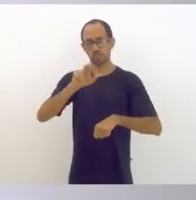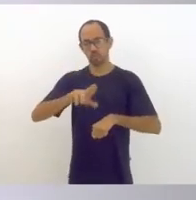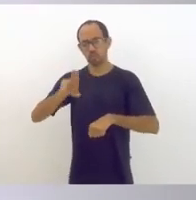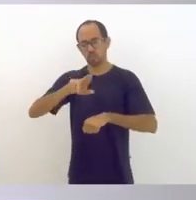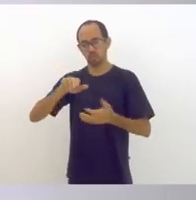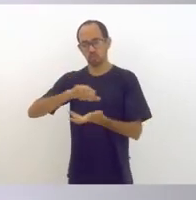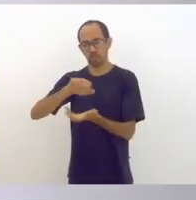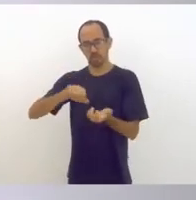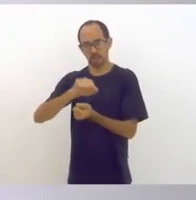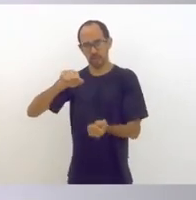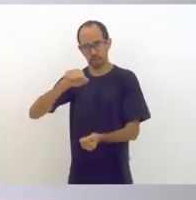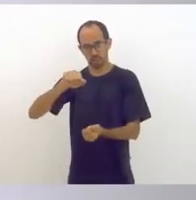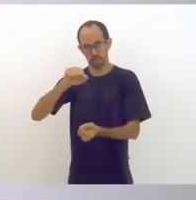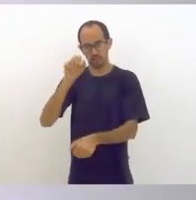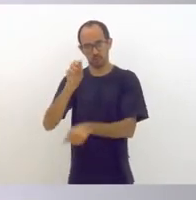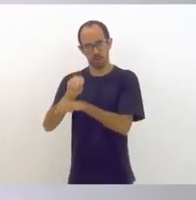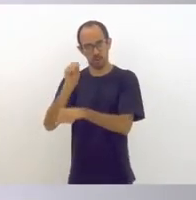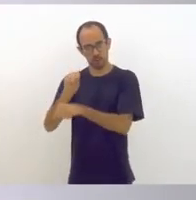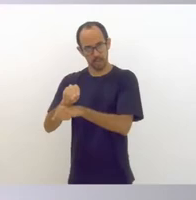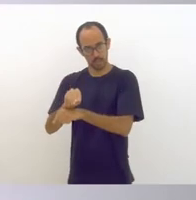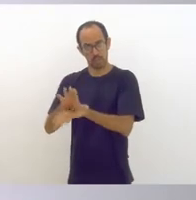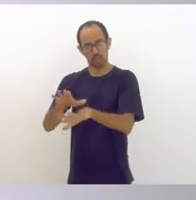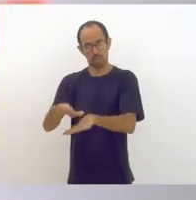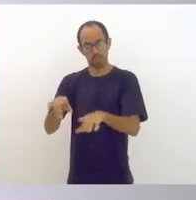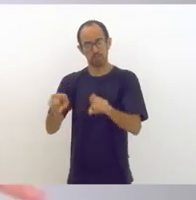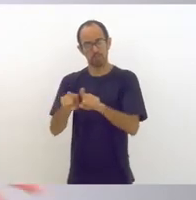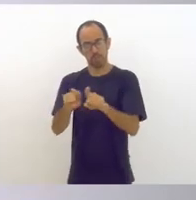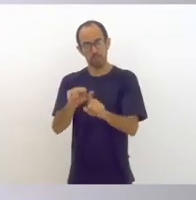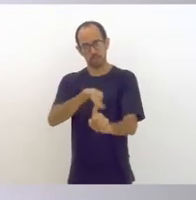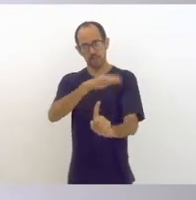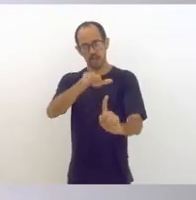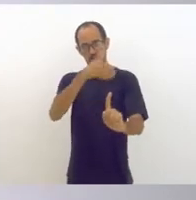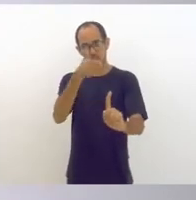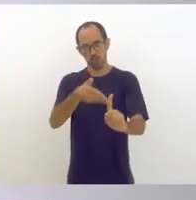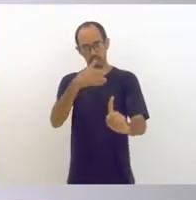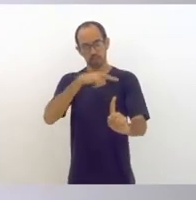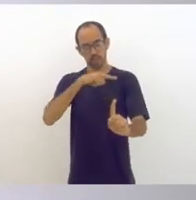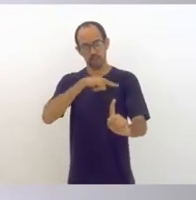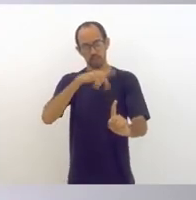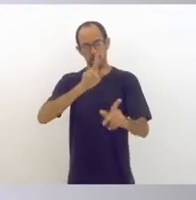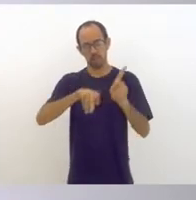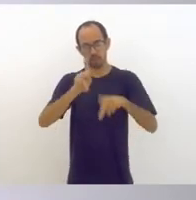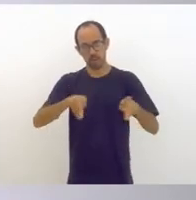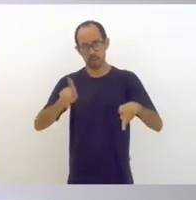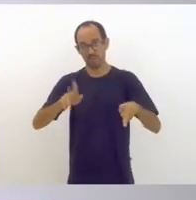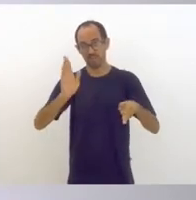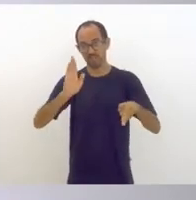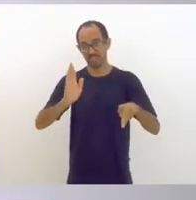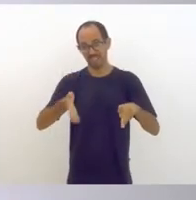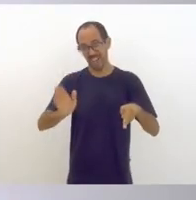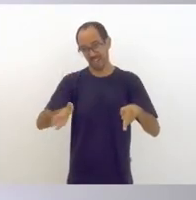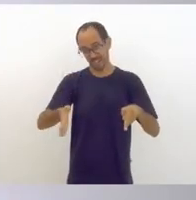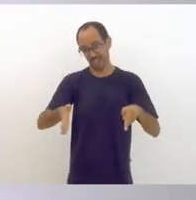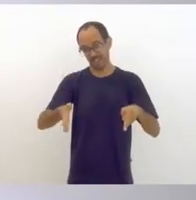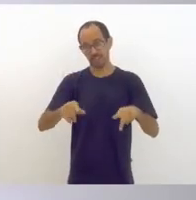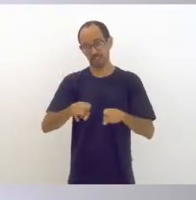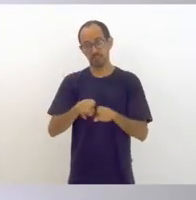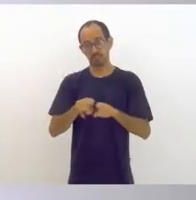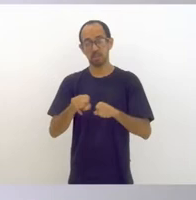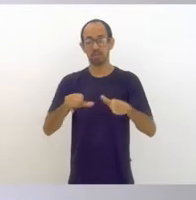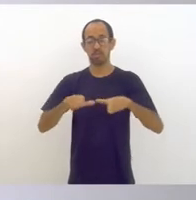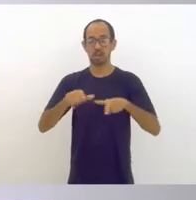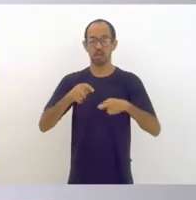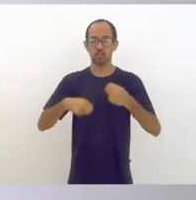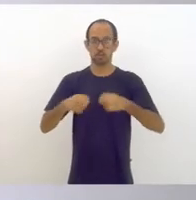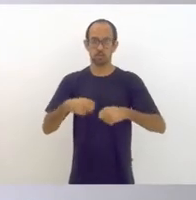onde se protege e onde se reconhece que há uma população existente e atividades econômicas existentes. Então,